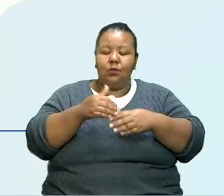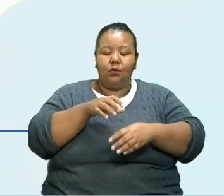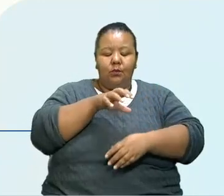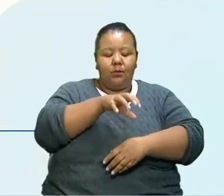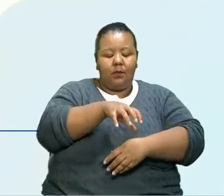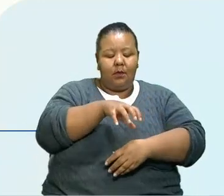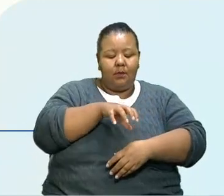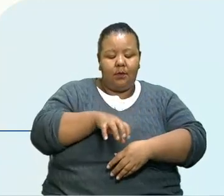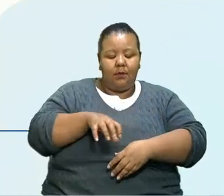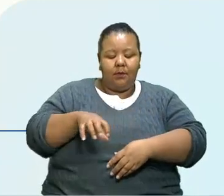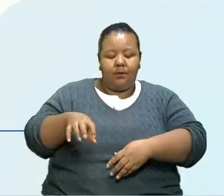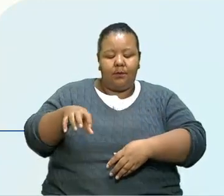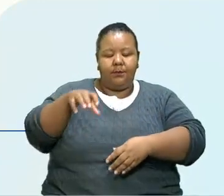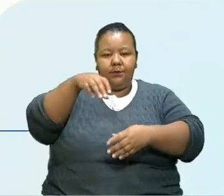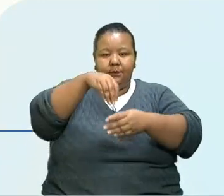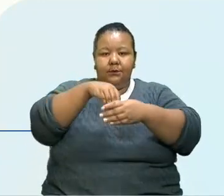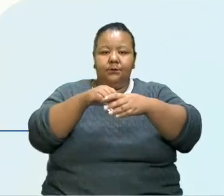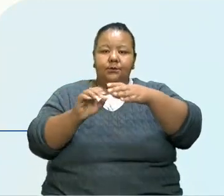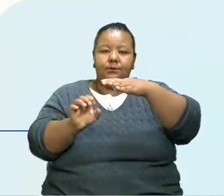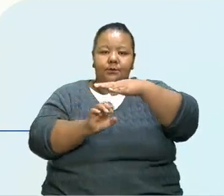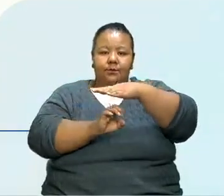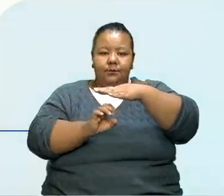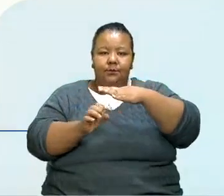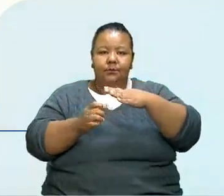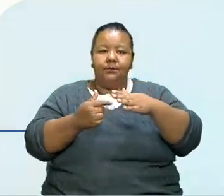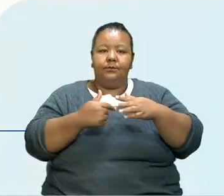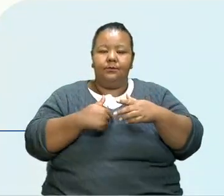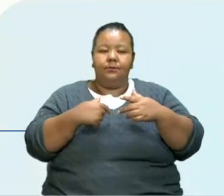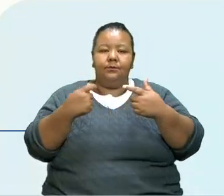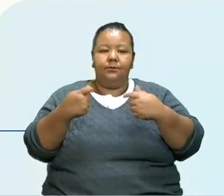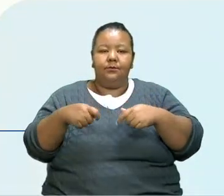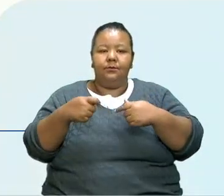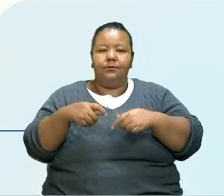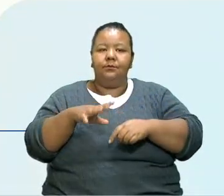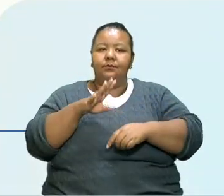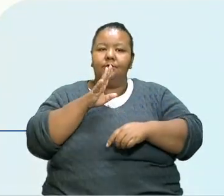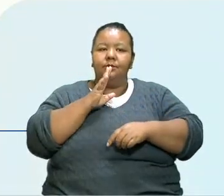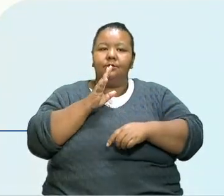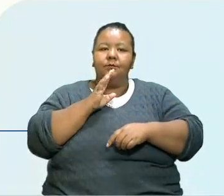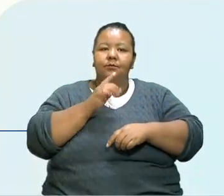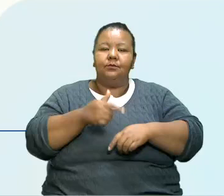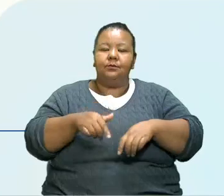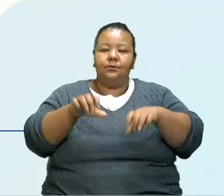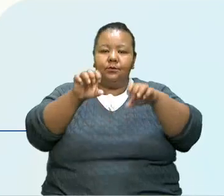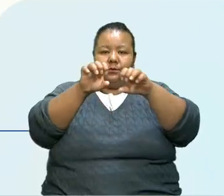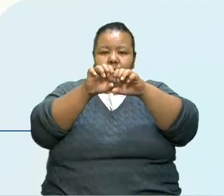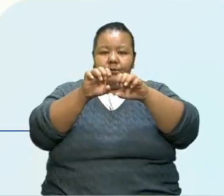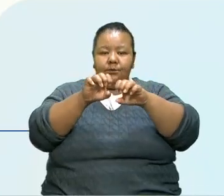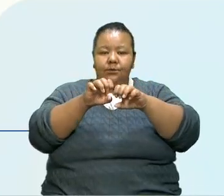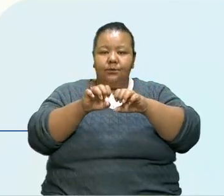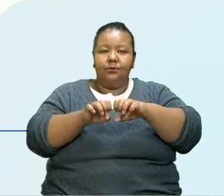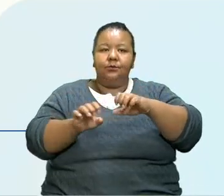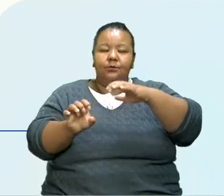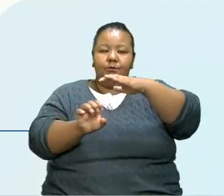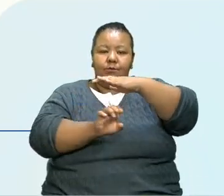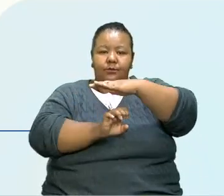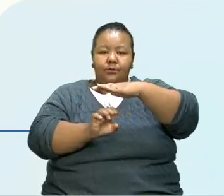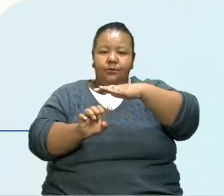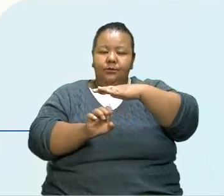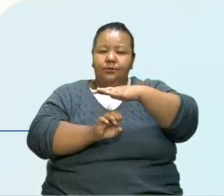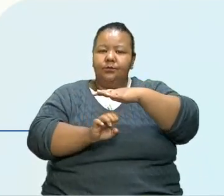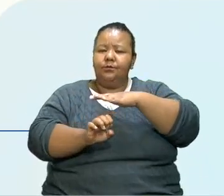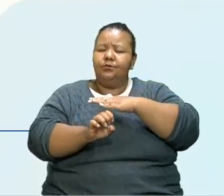que existem dentro da empresa. E eu preciso conhecer a minha estrutura organizacional.